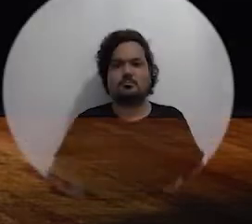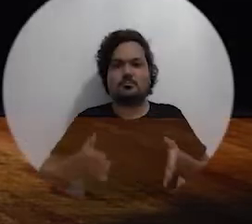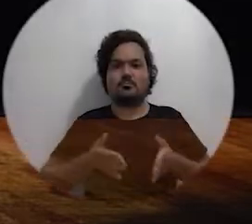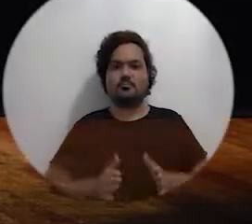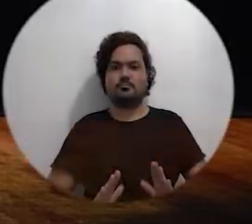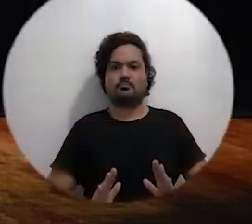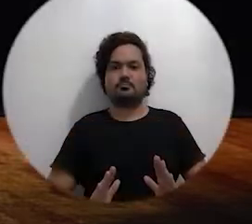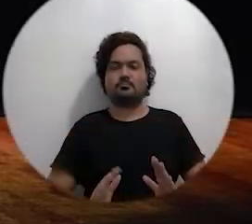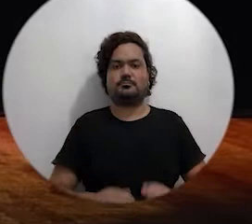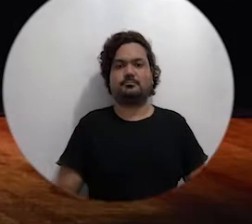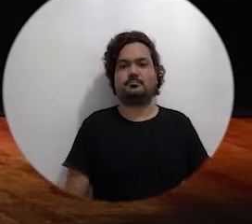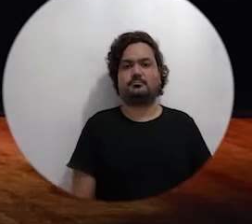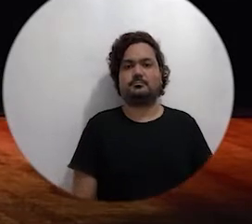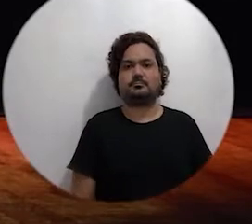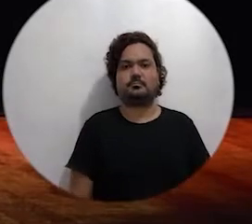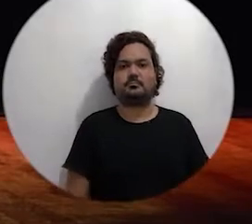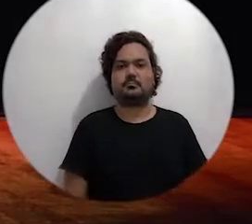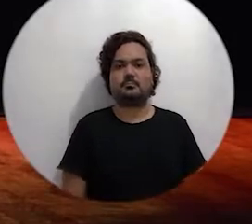Nasceu.